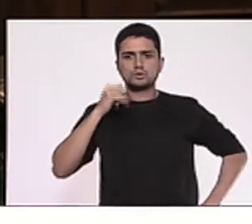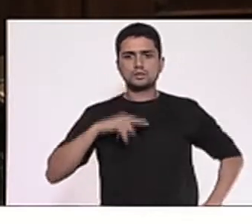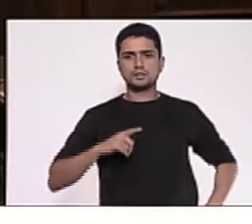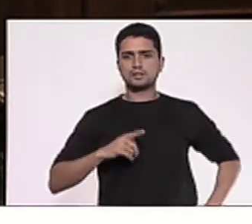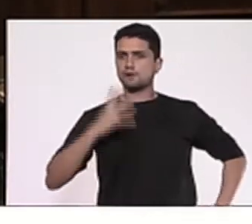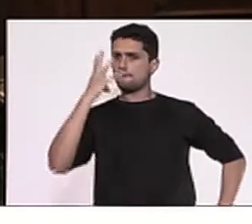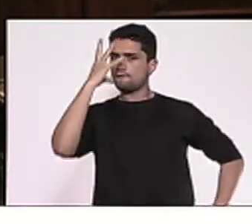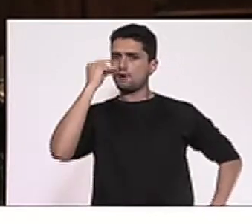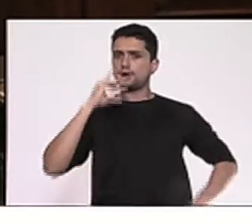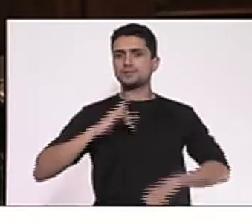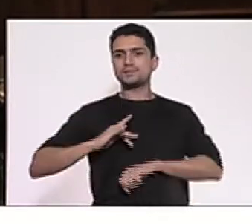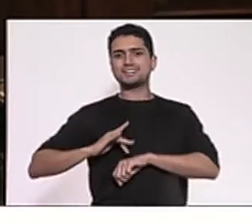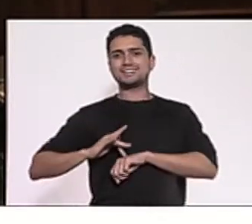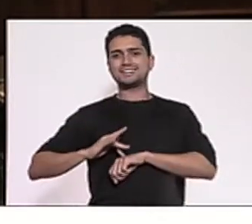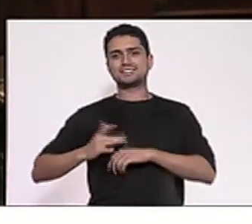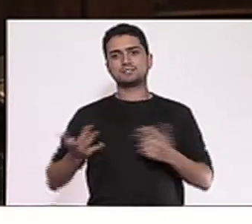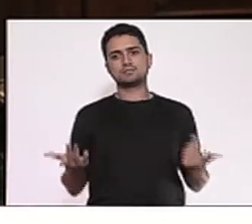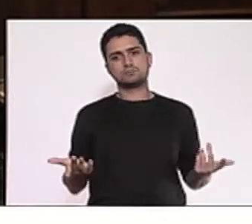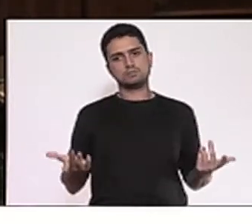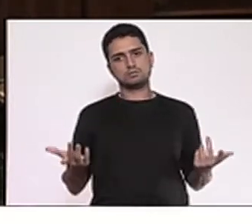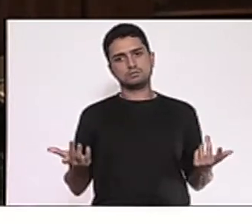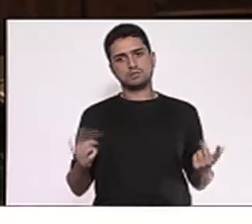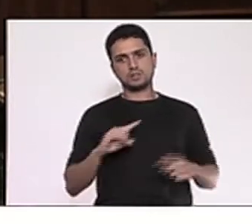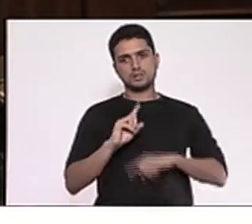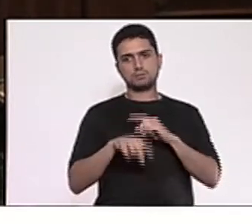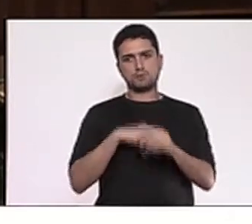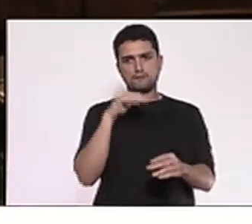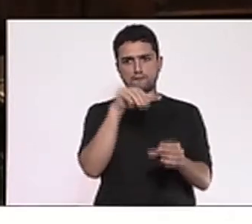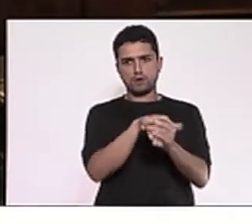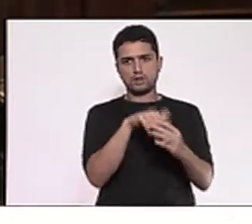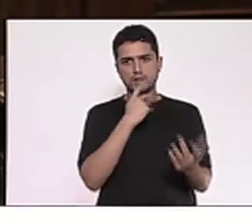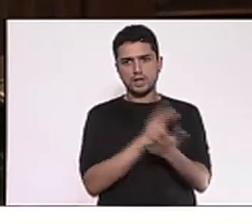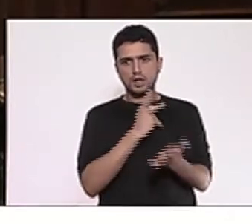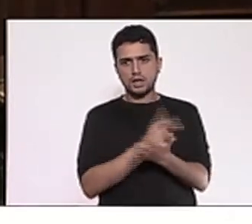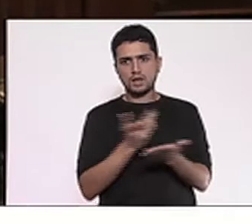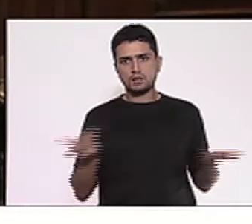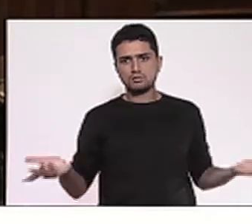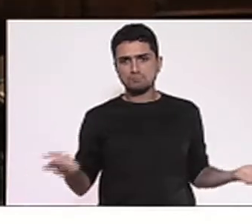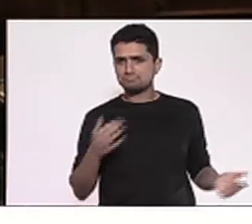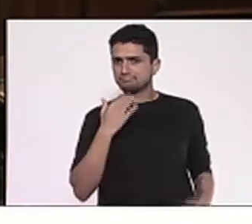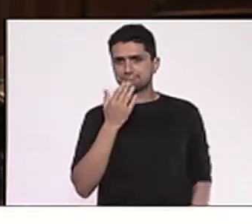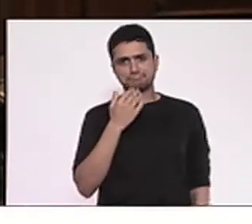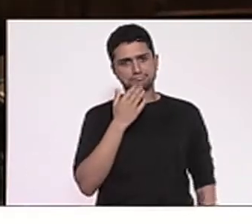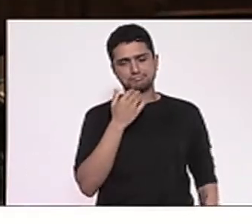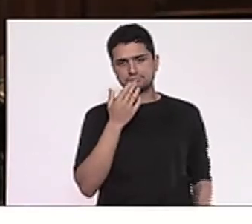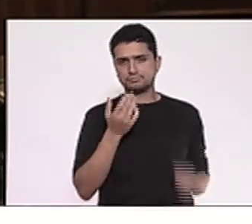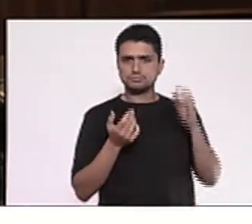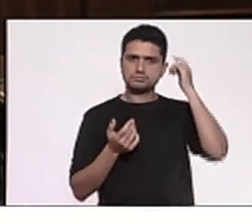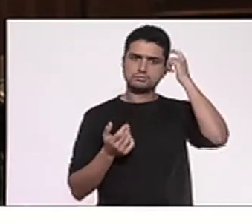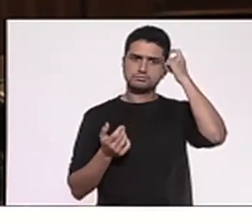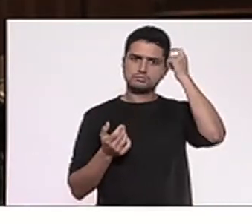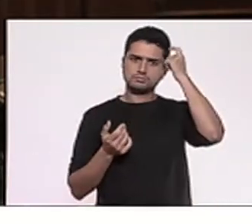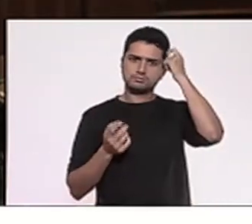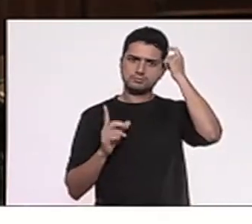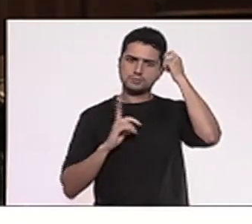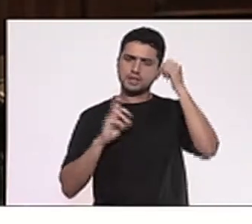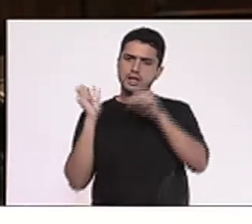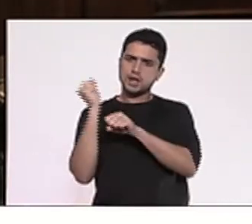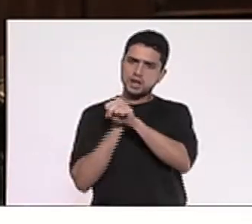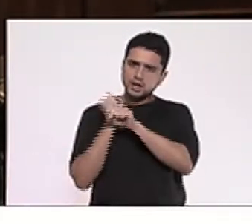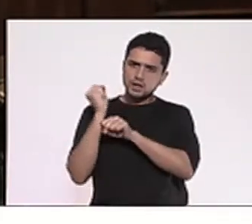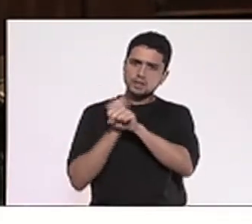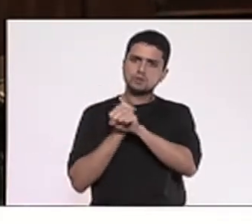e na hora de votar, será que faz uma associação entre o que significa décadas de luta